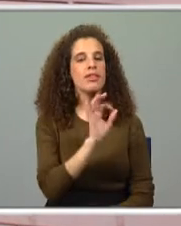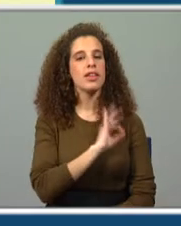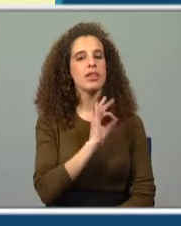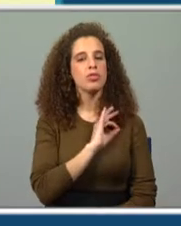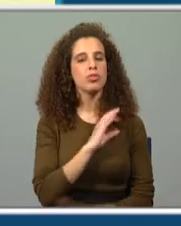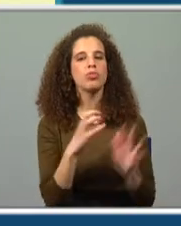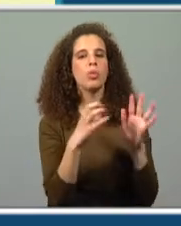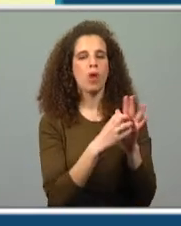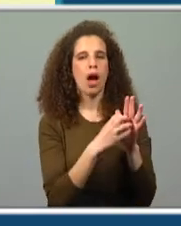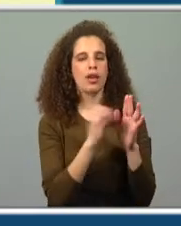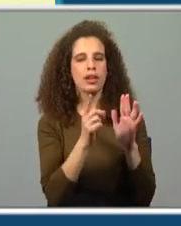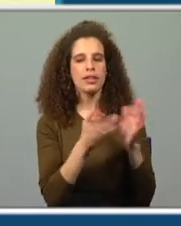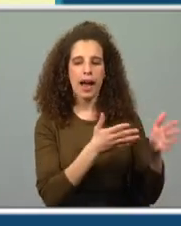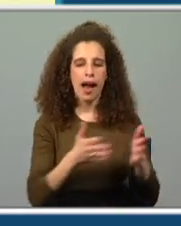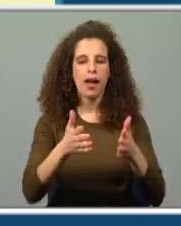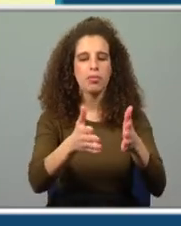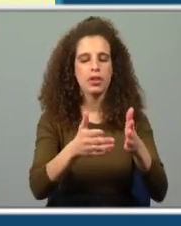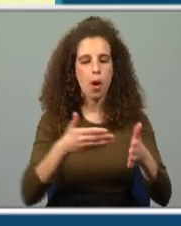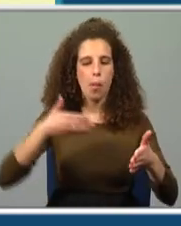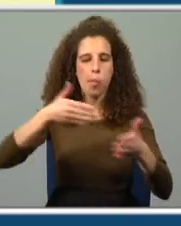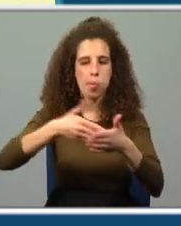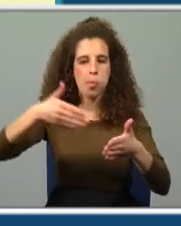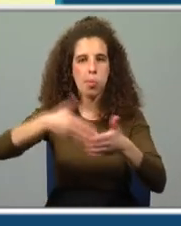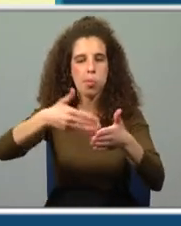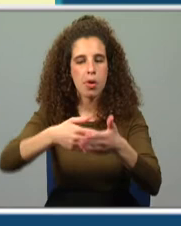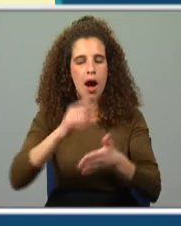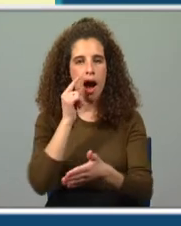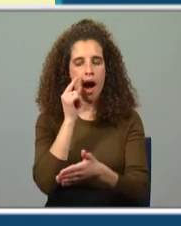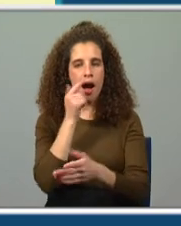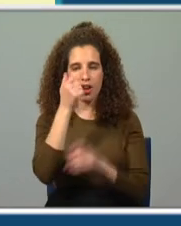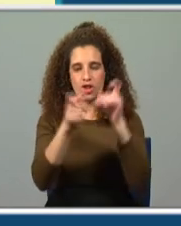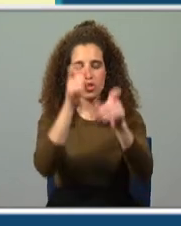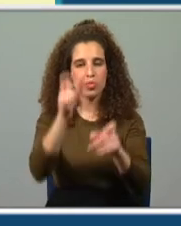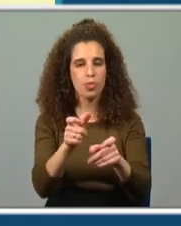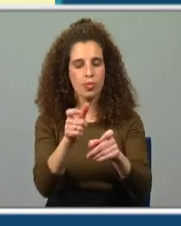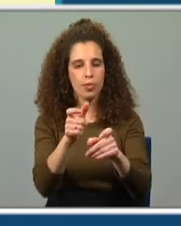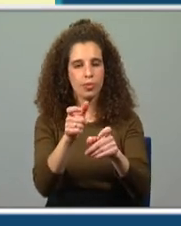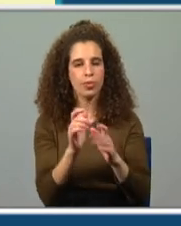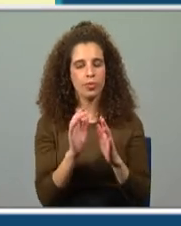simboliza como que esse caminho, esses obstáculos que os seres humanos teriam de